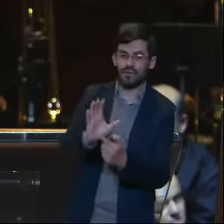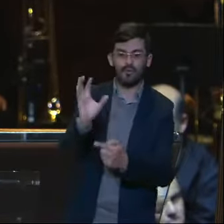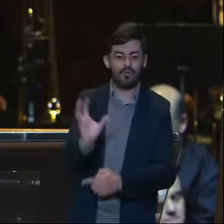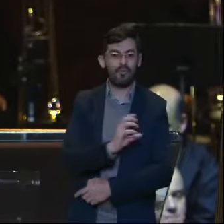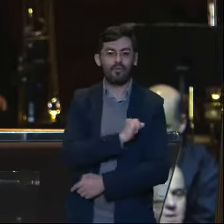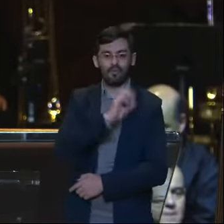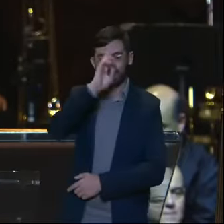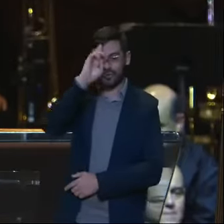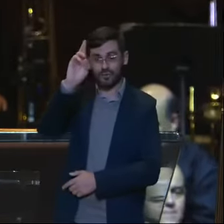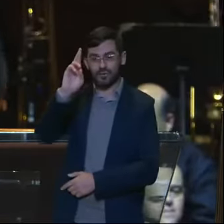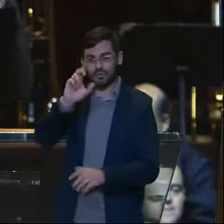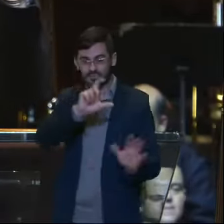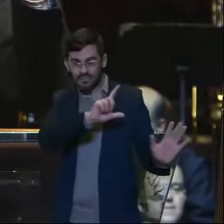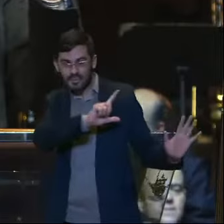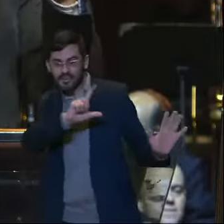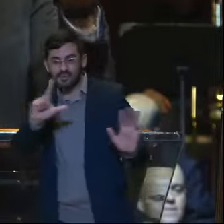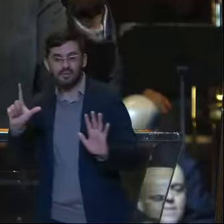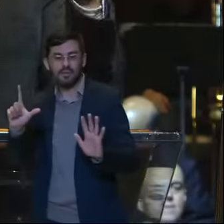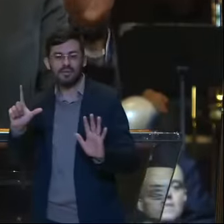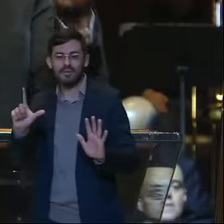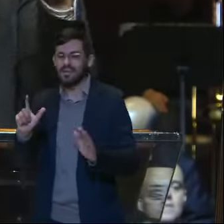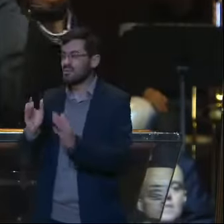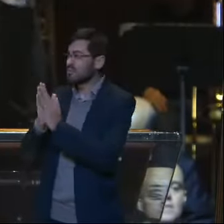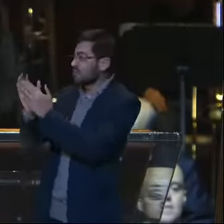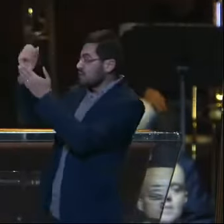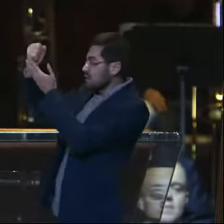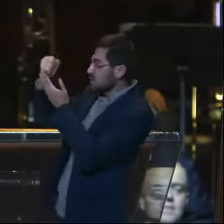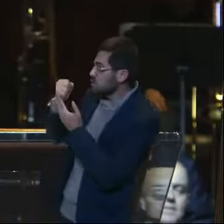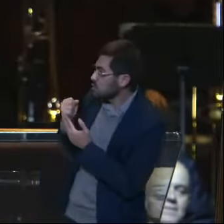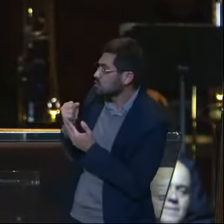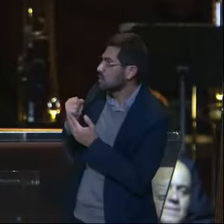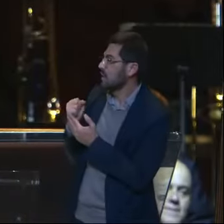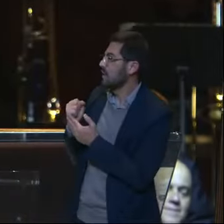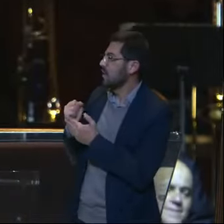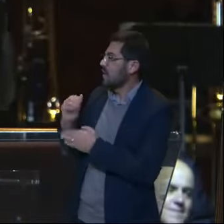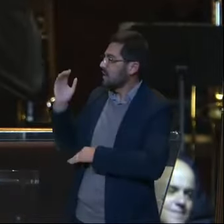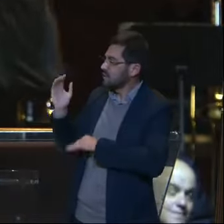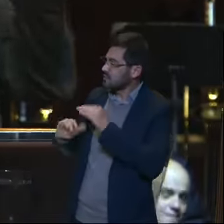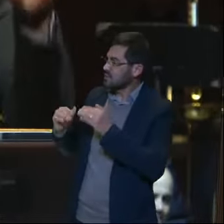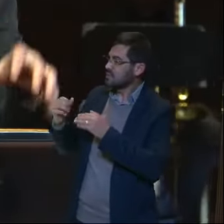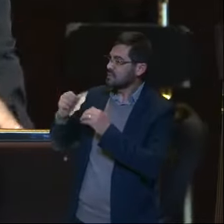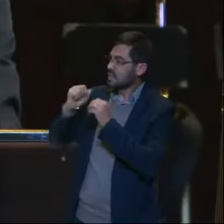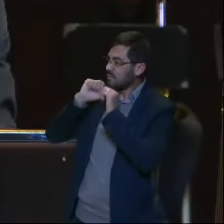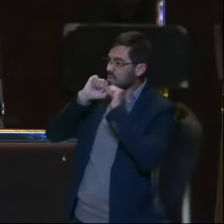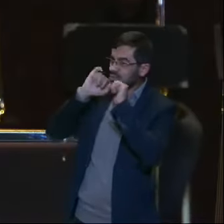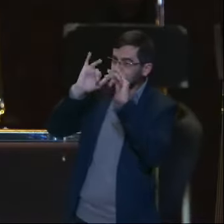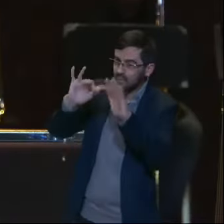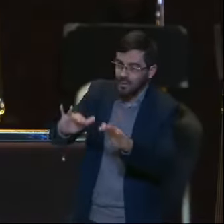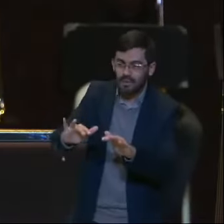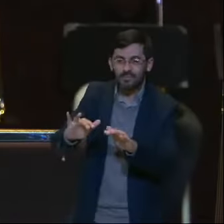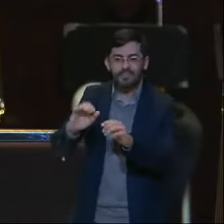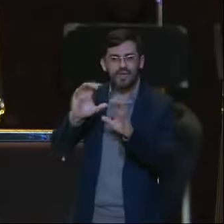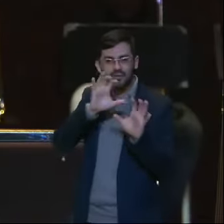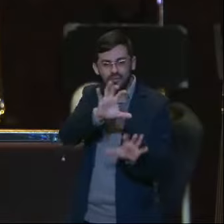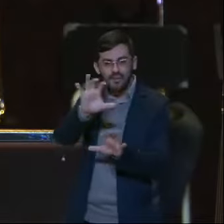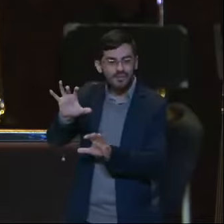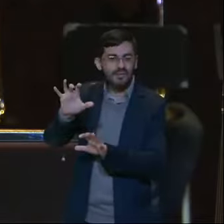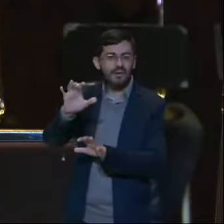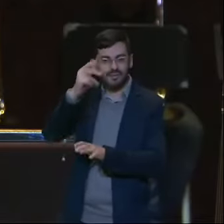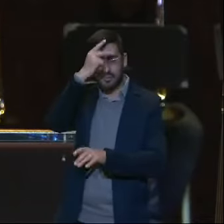semana. Jesus, me ajuda a tocar a vida de alguém com a Tua palavra, com a minha forma de viver.